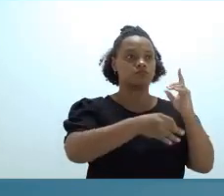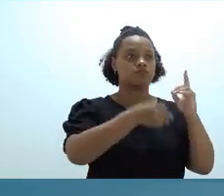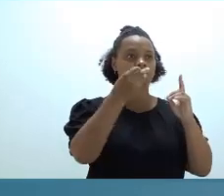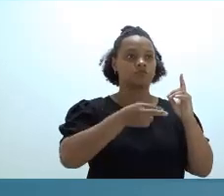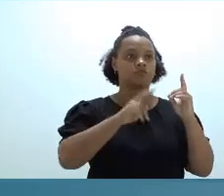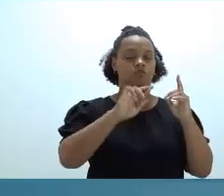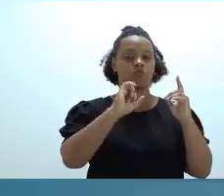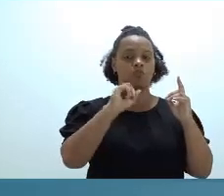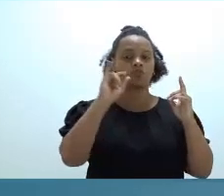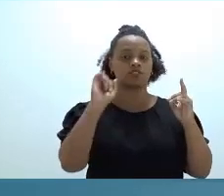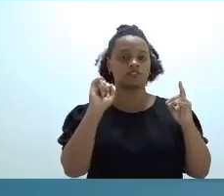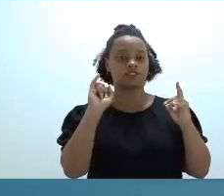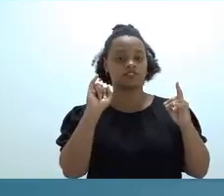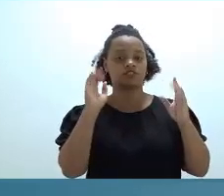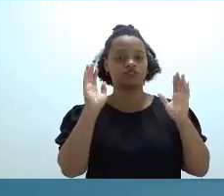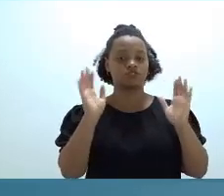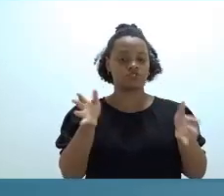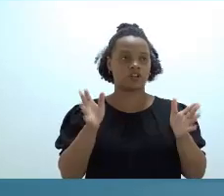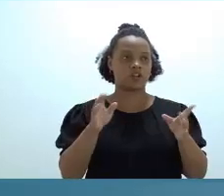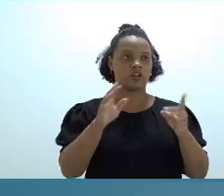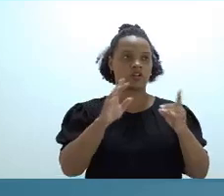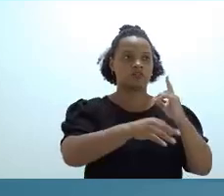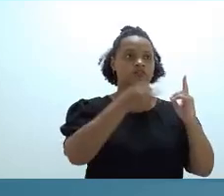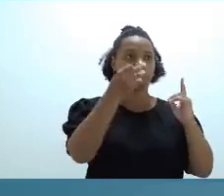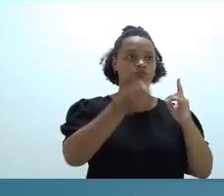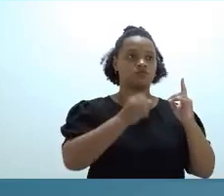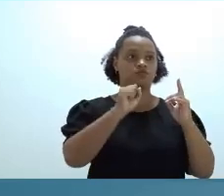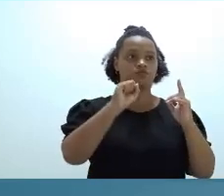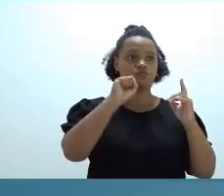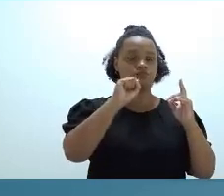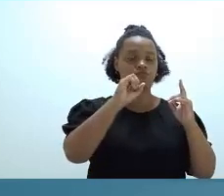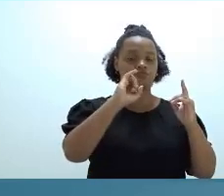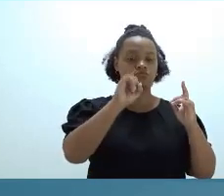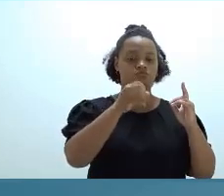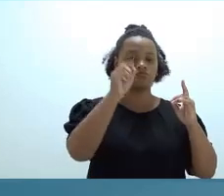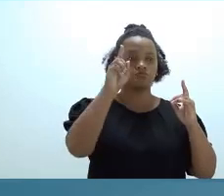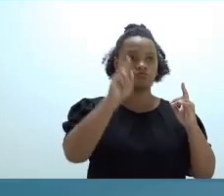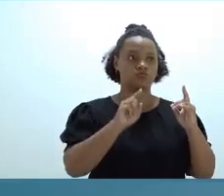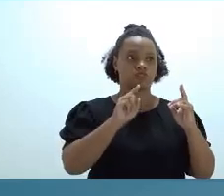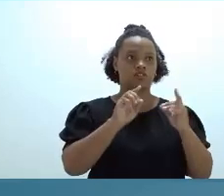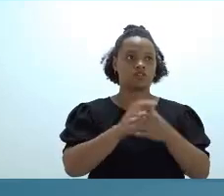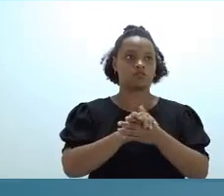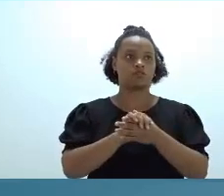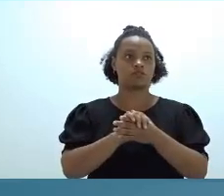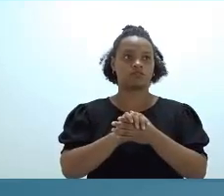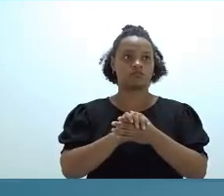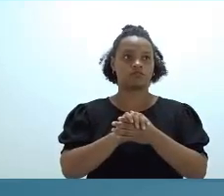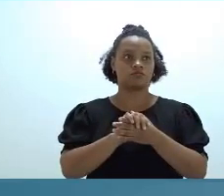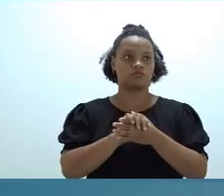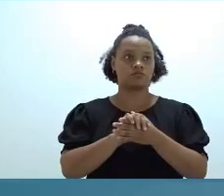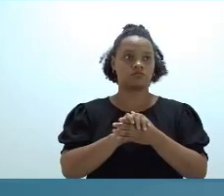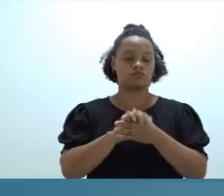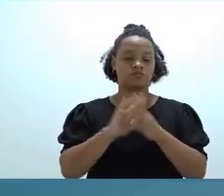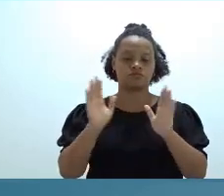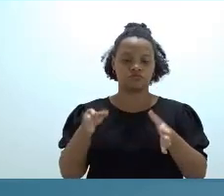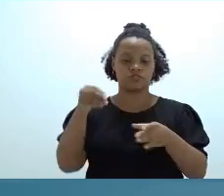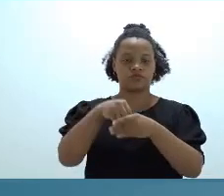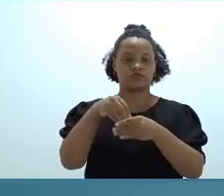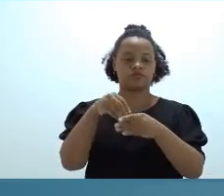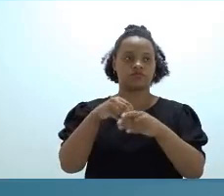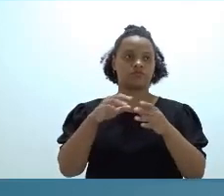já votou. Desembargador José Roberto. Vai ter lançado voto, excelência.